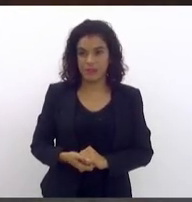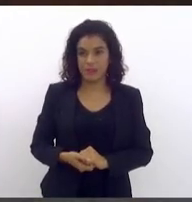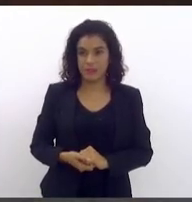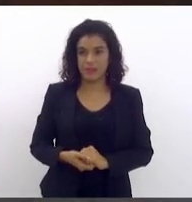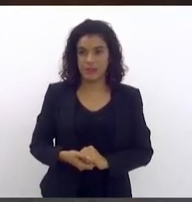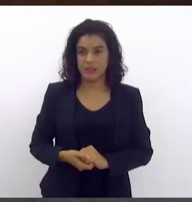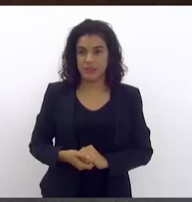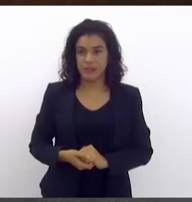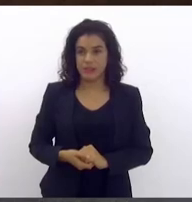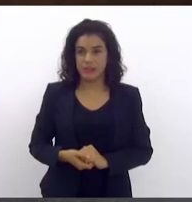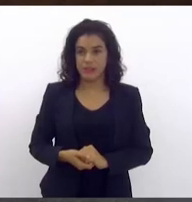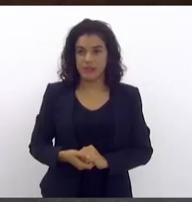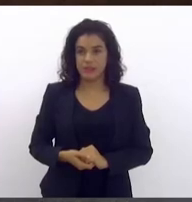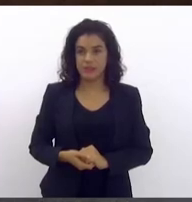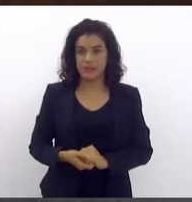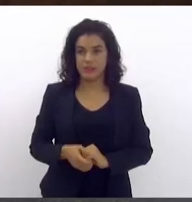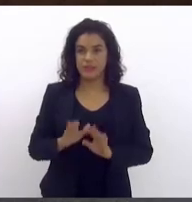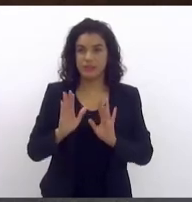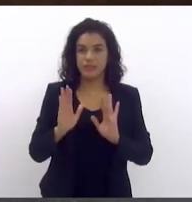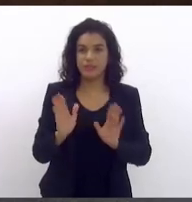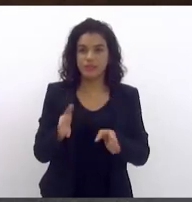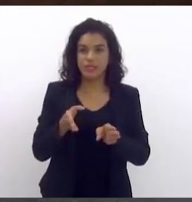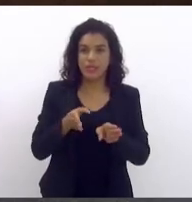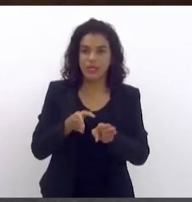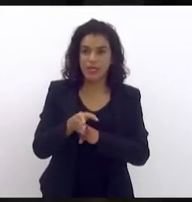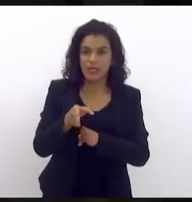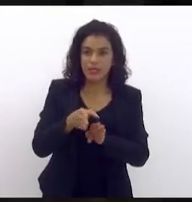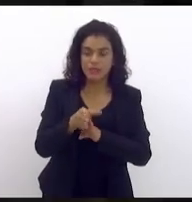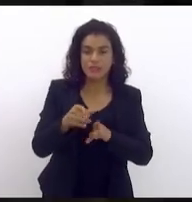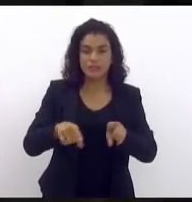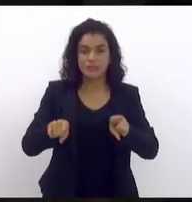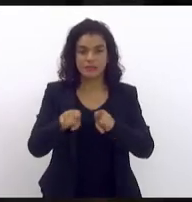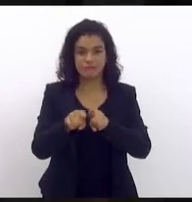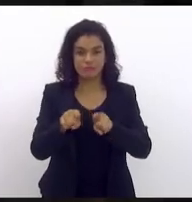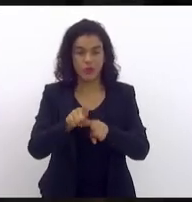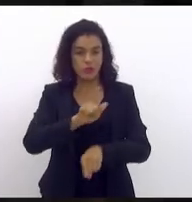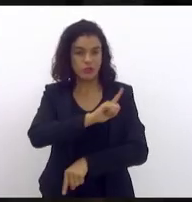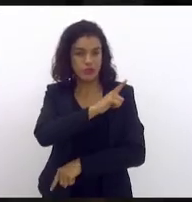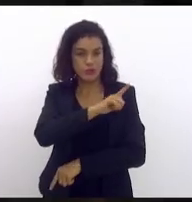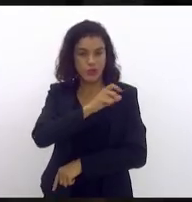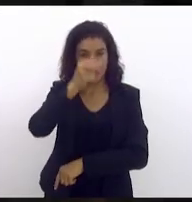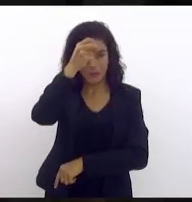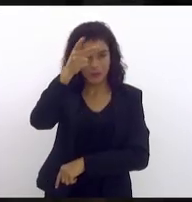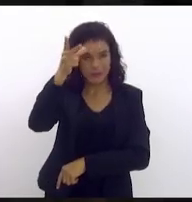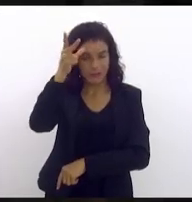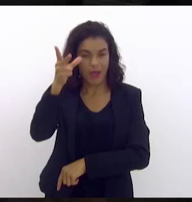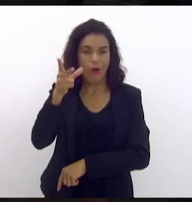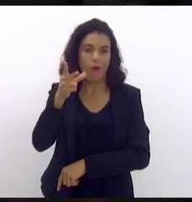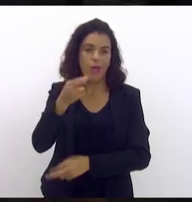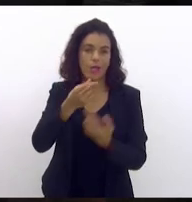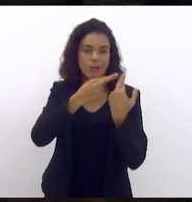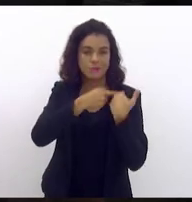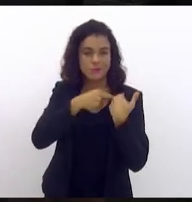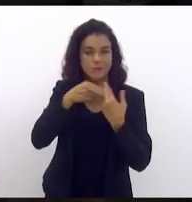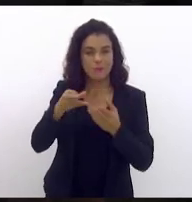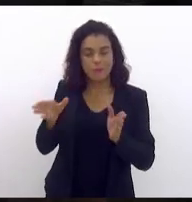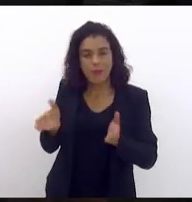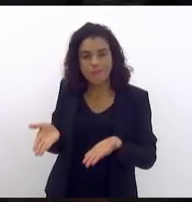e já aconselho que as lideranças aqui pres presentes os gestores municipais de juventude